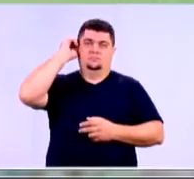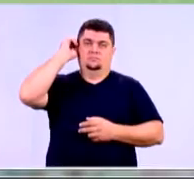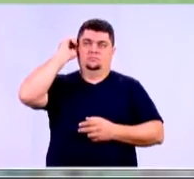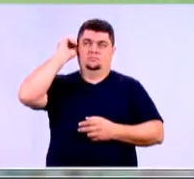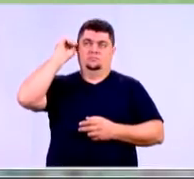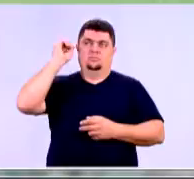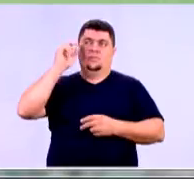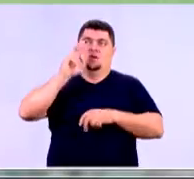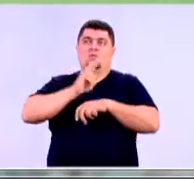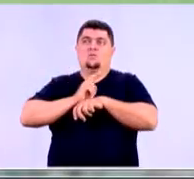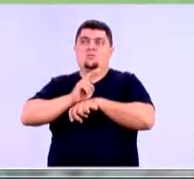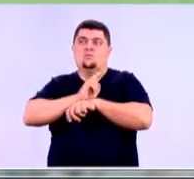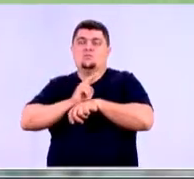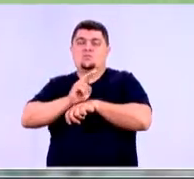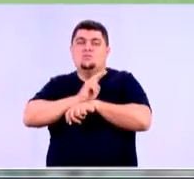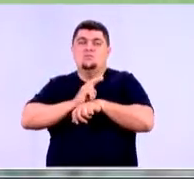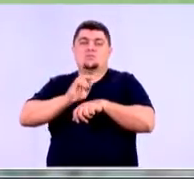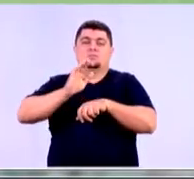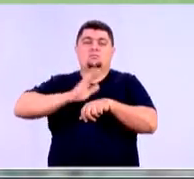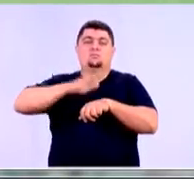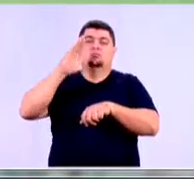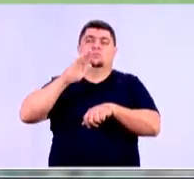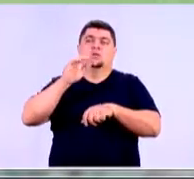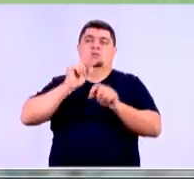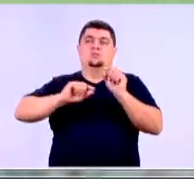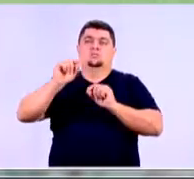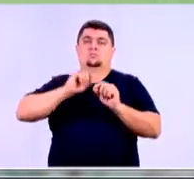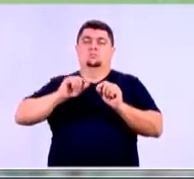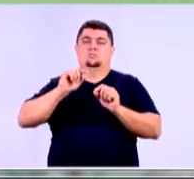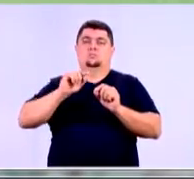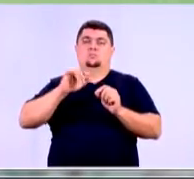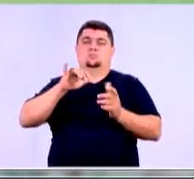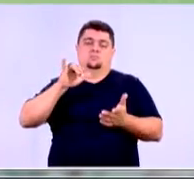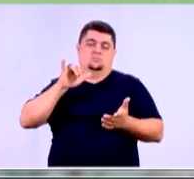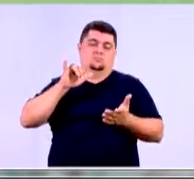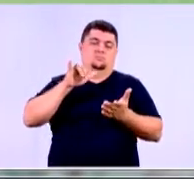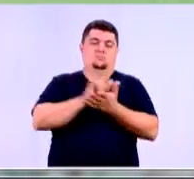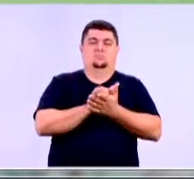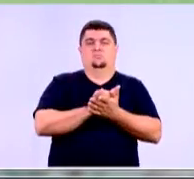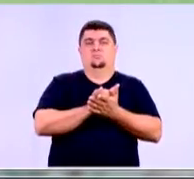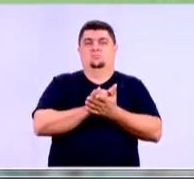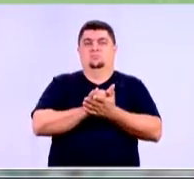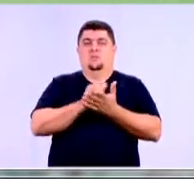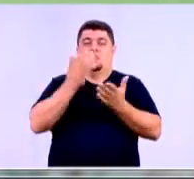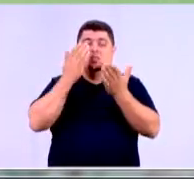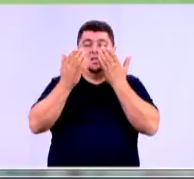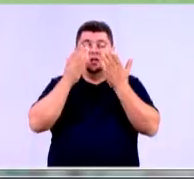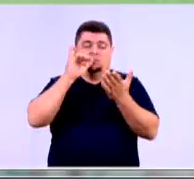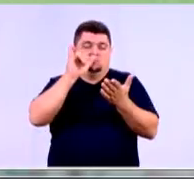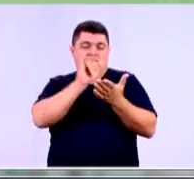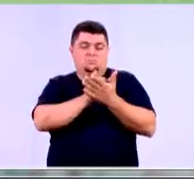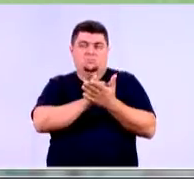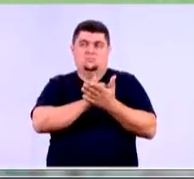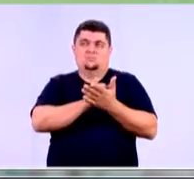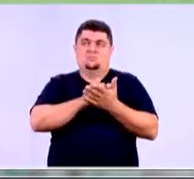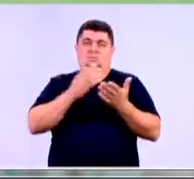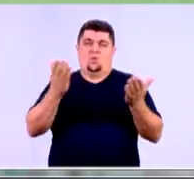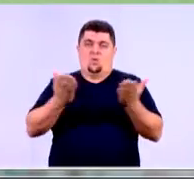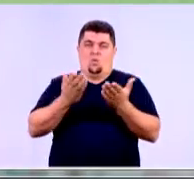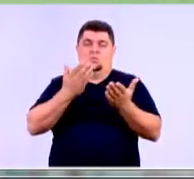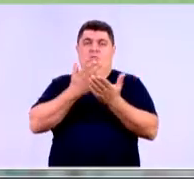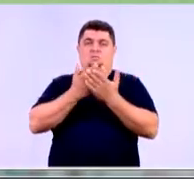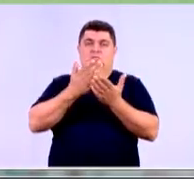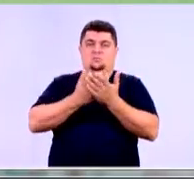de controlar mais a sua inadimplência é fazer análise de cadastro. Na aula de hoje nós falamos